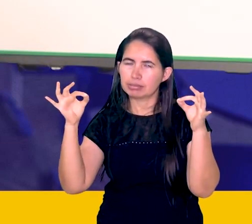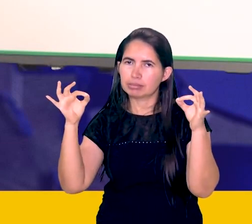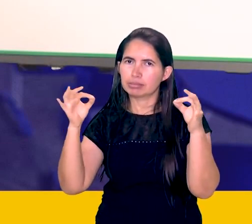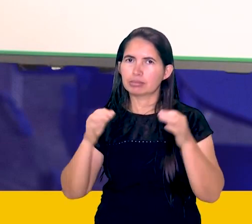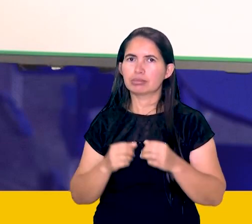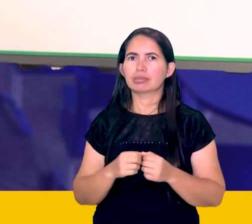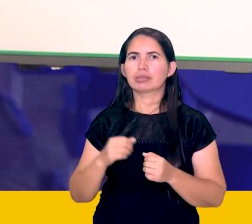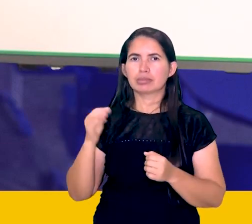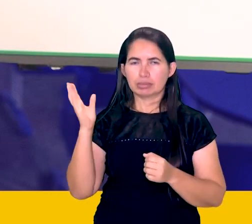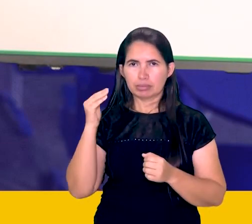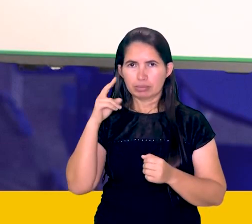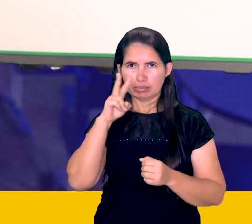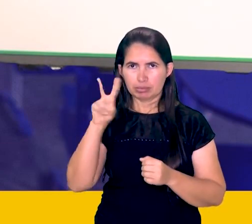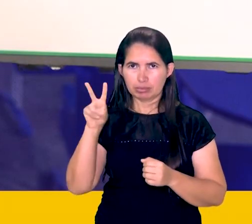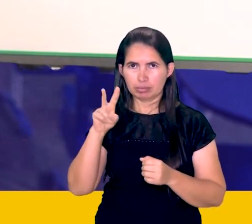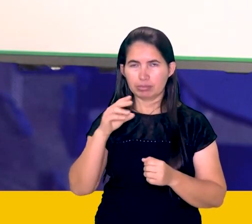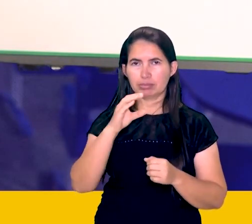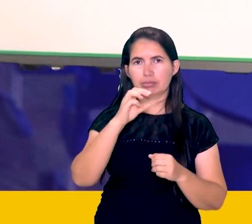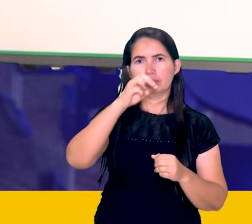recapitular. Vamos lá?